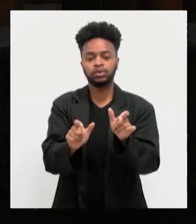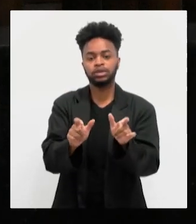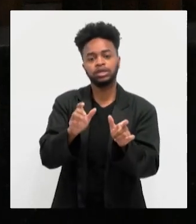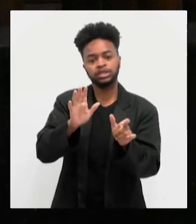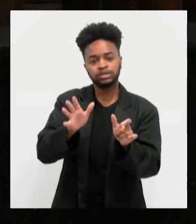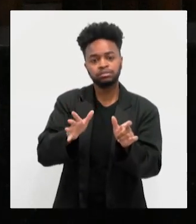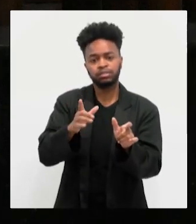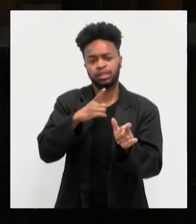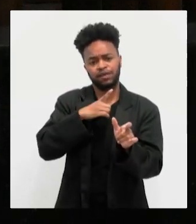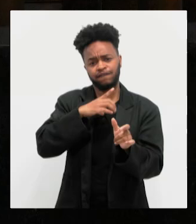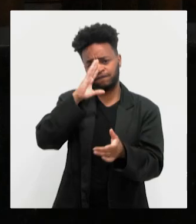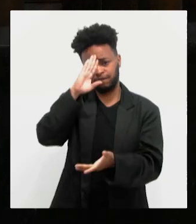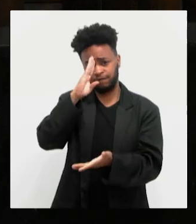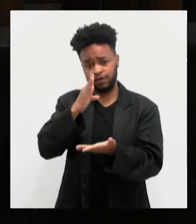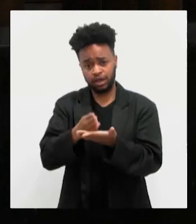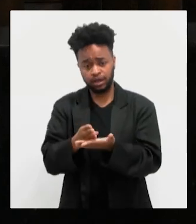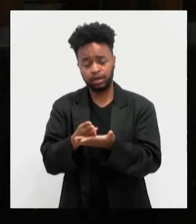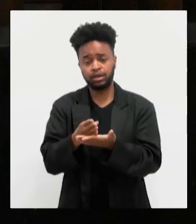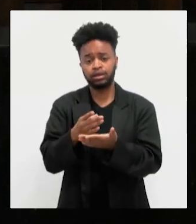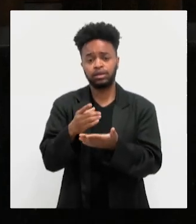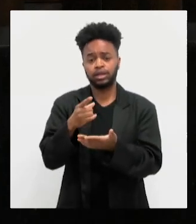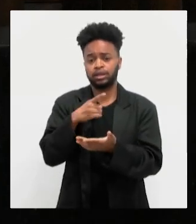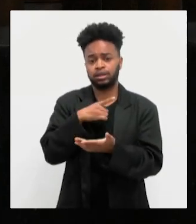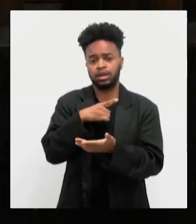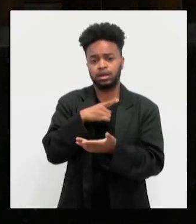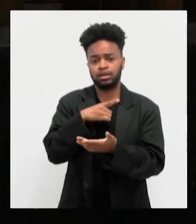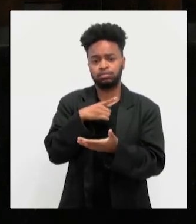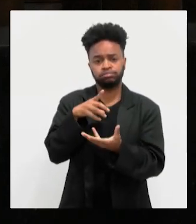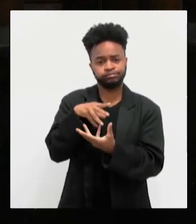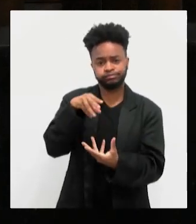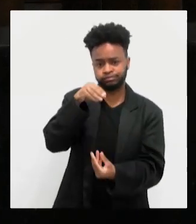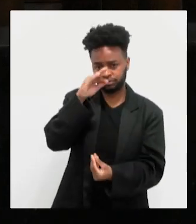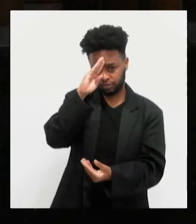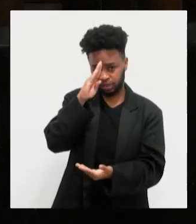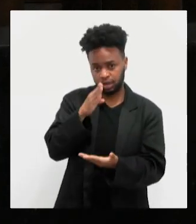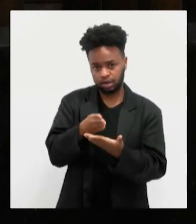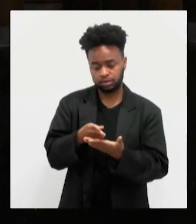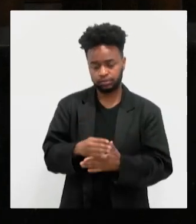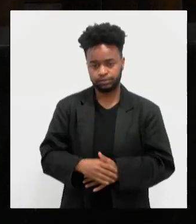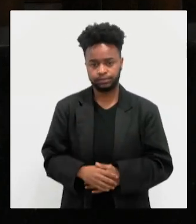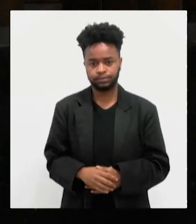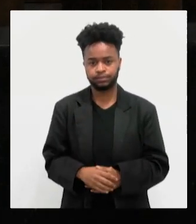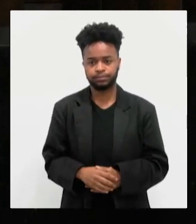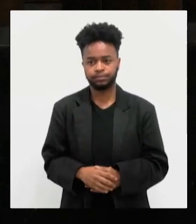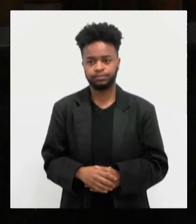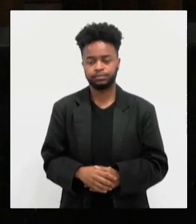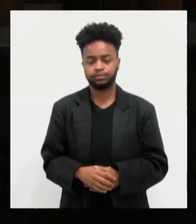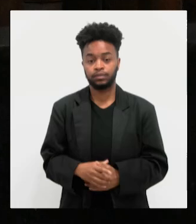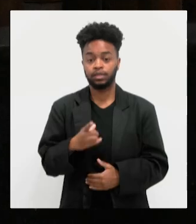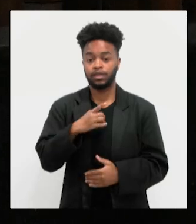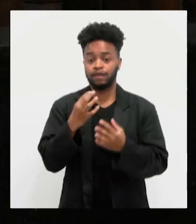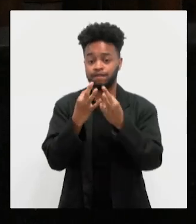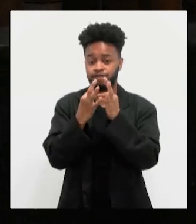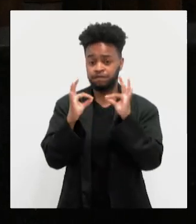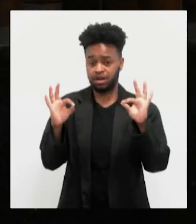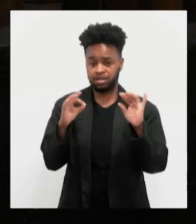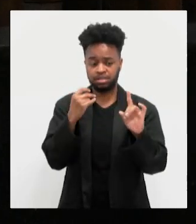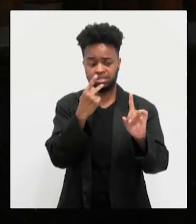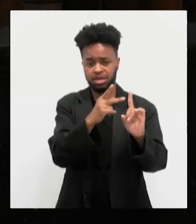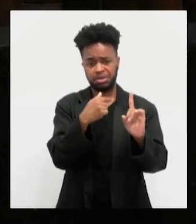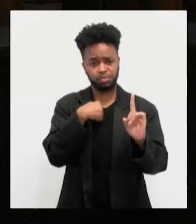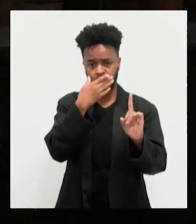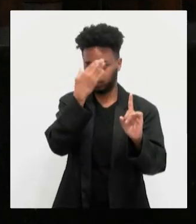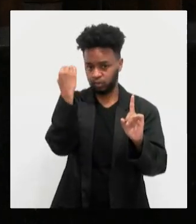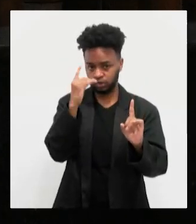têm fé, têm espiritualidade e têm crença. E tem uma frase dele que eu jamais